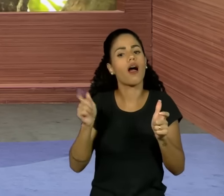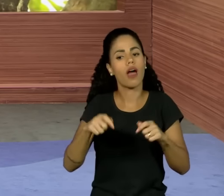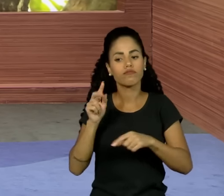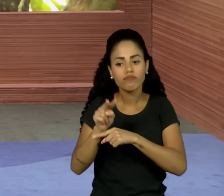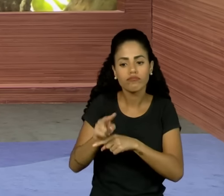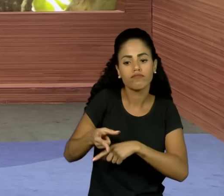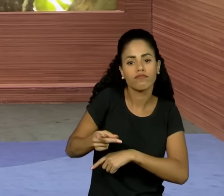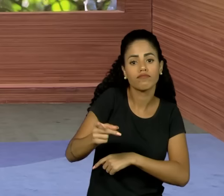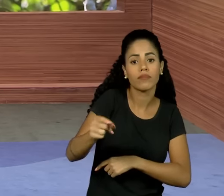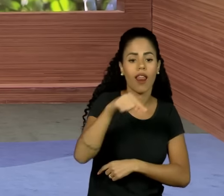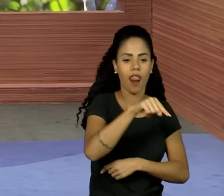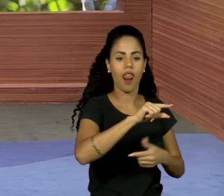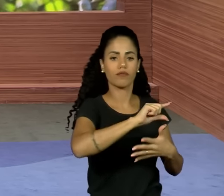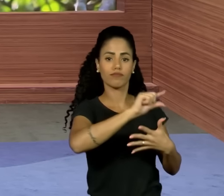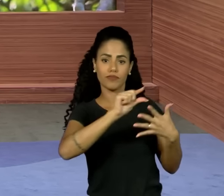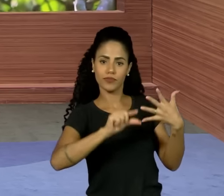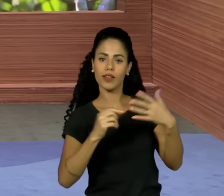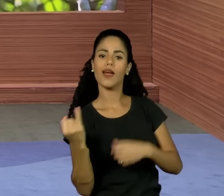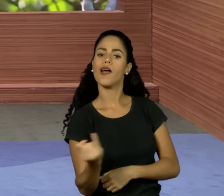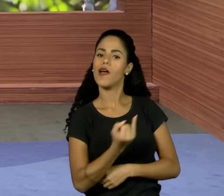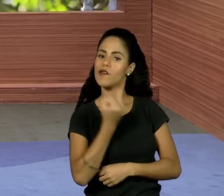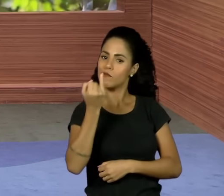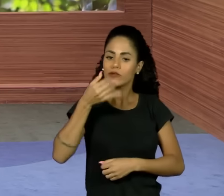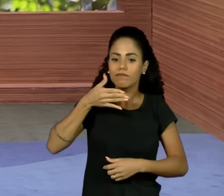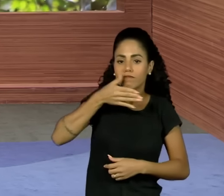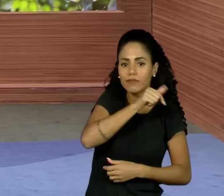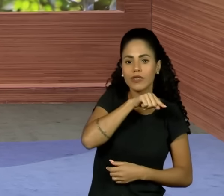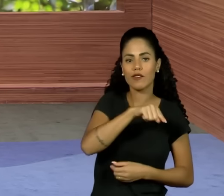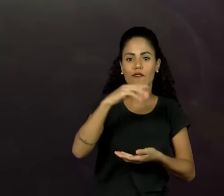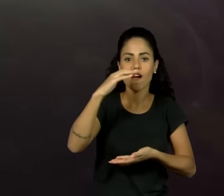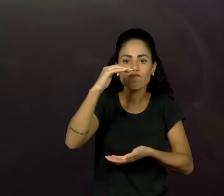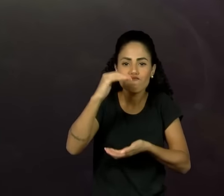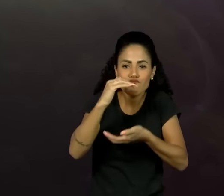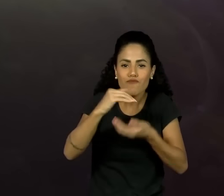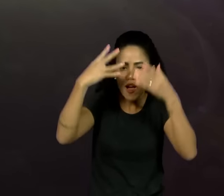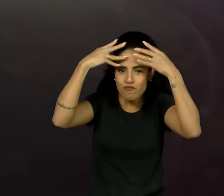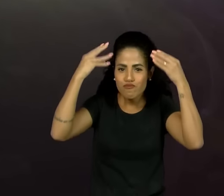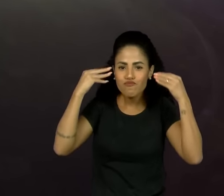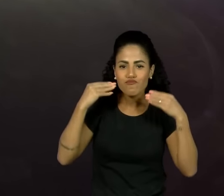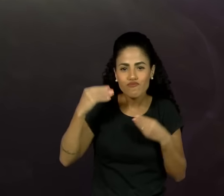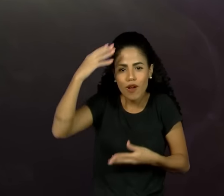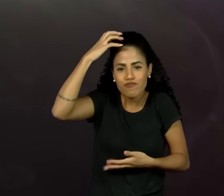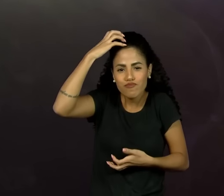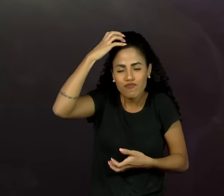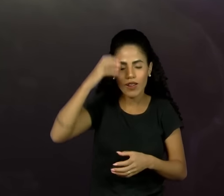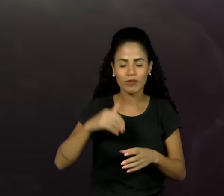restauração da Mata Atlântica é essencial para salvar o primata.